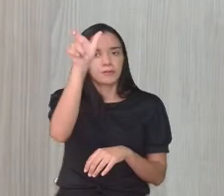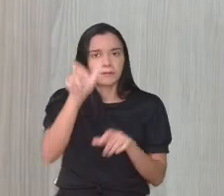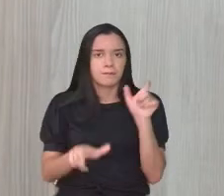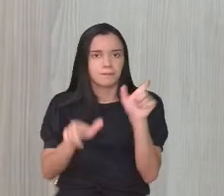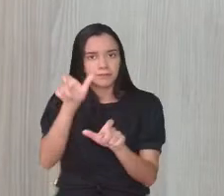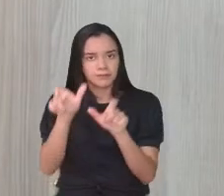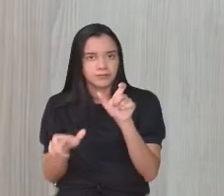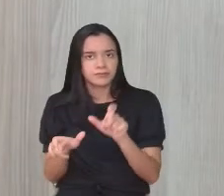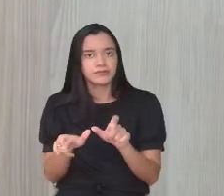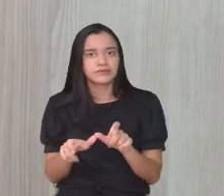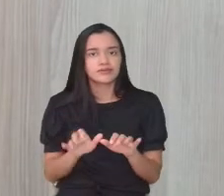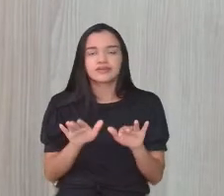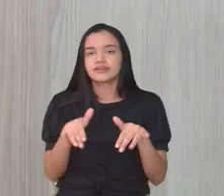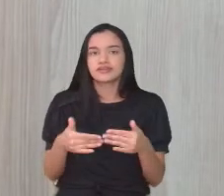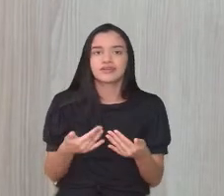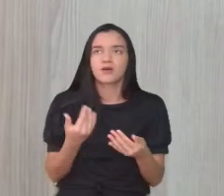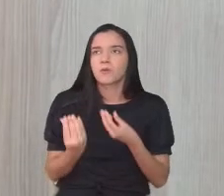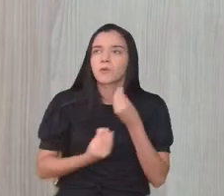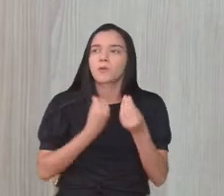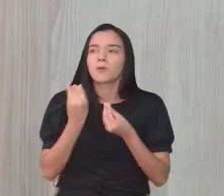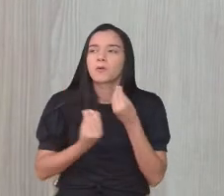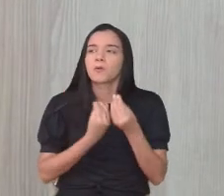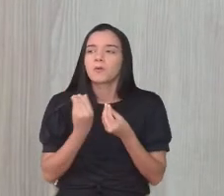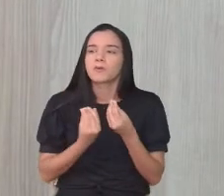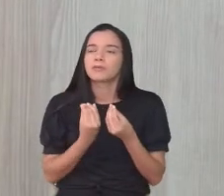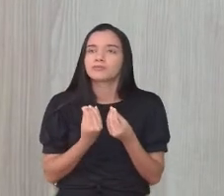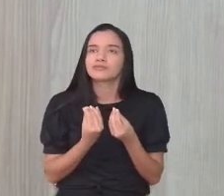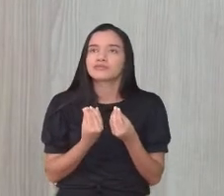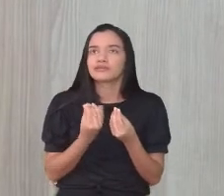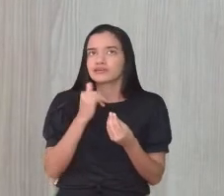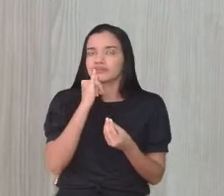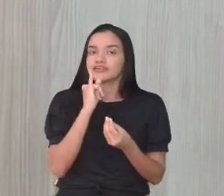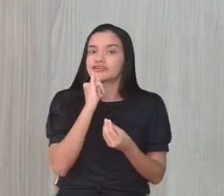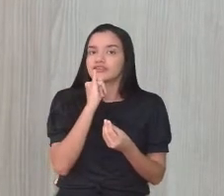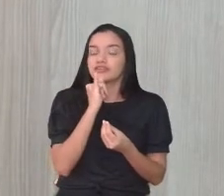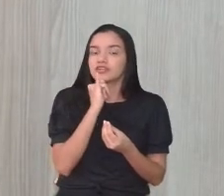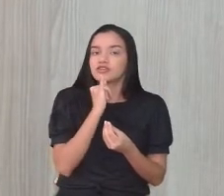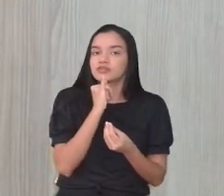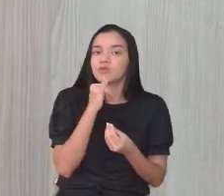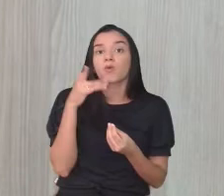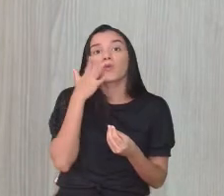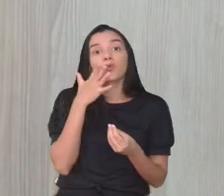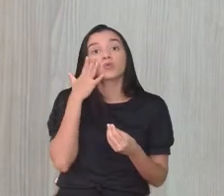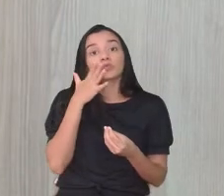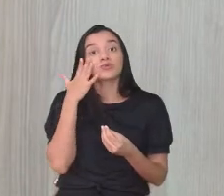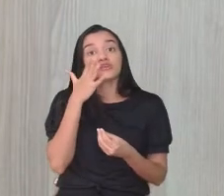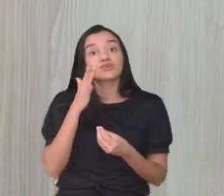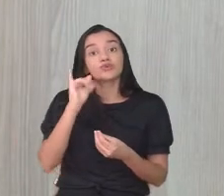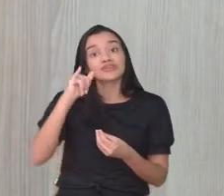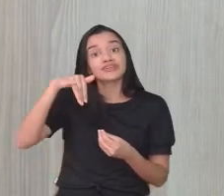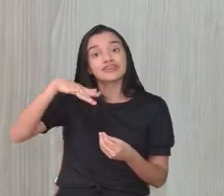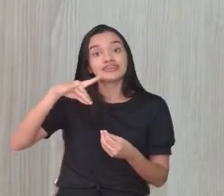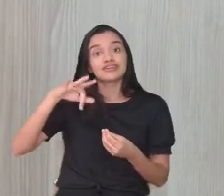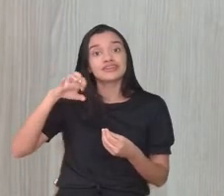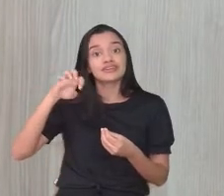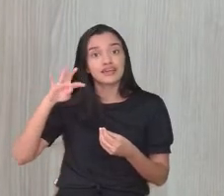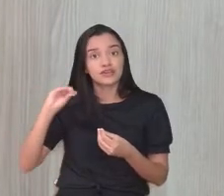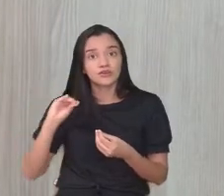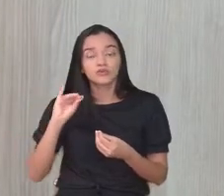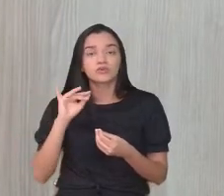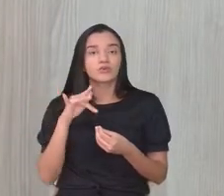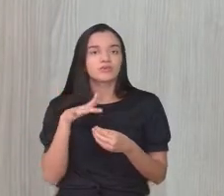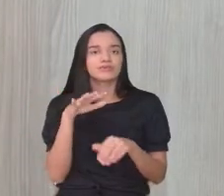personagem, então é como se tivesse até um peso maior. Porque quando a gente for ver agora o discurso indireto, a gente vai ver que a